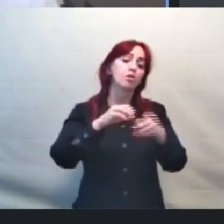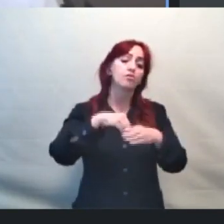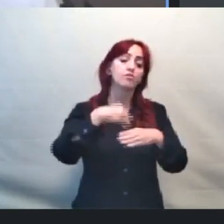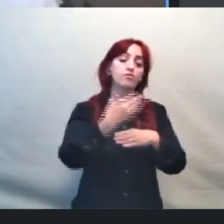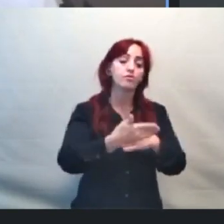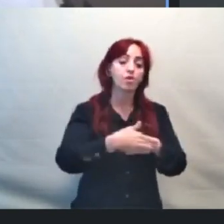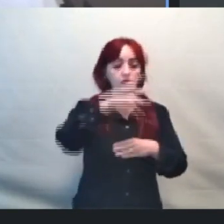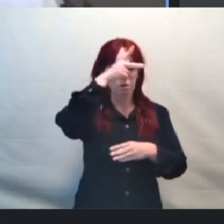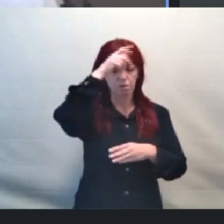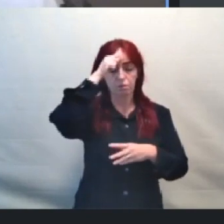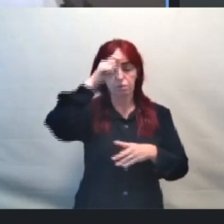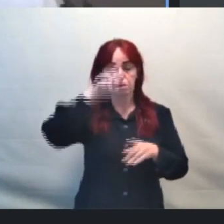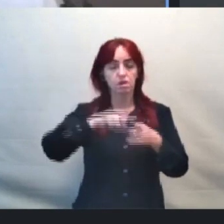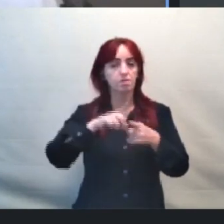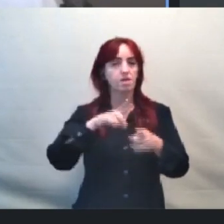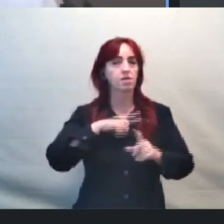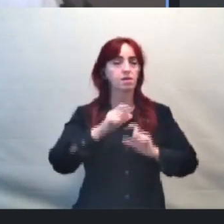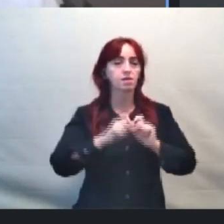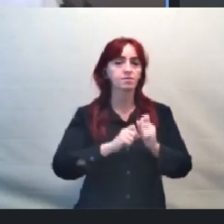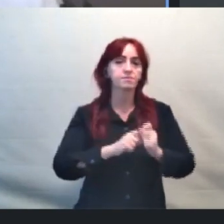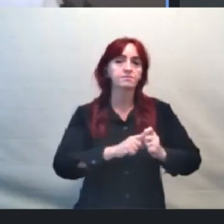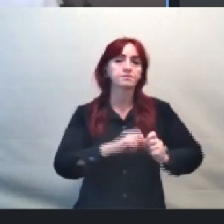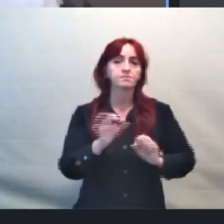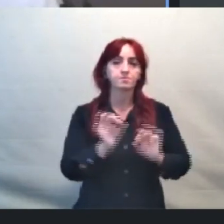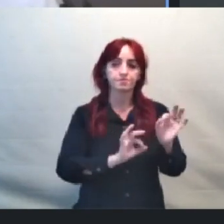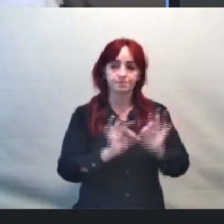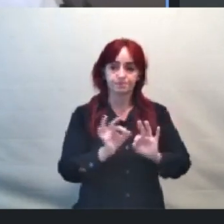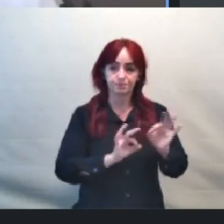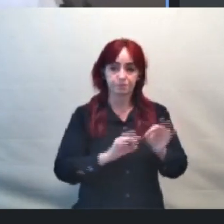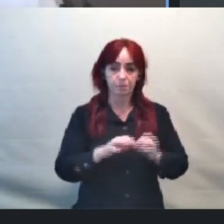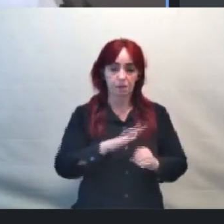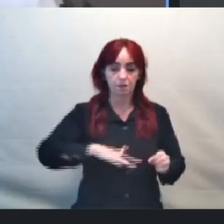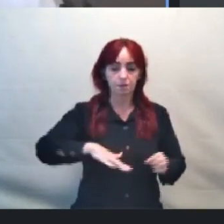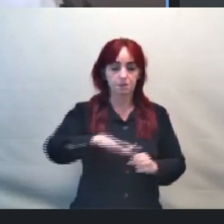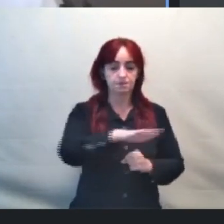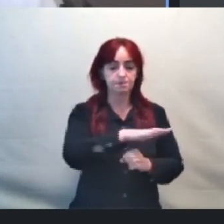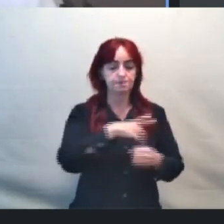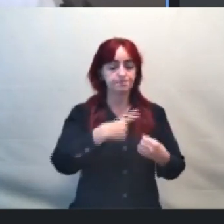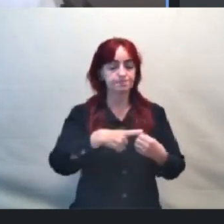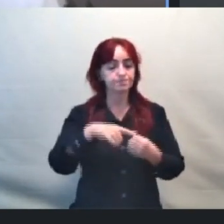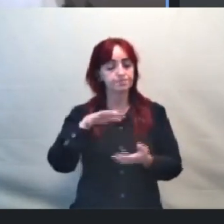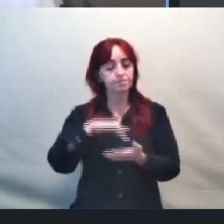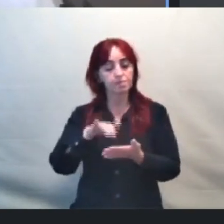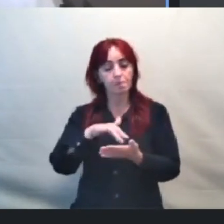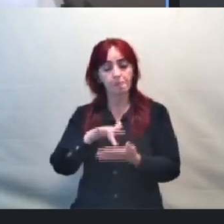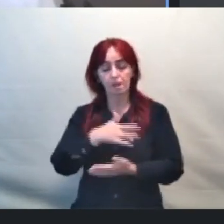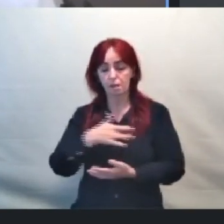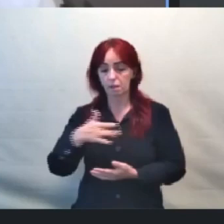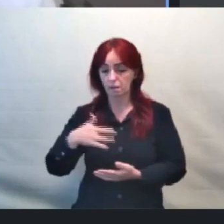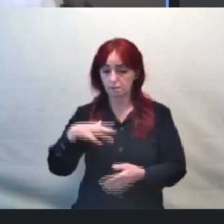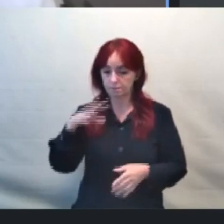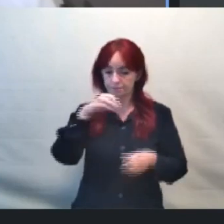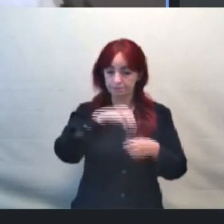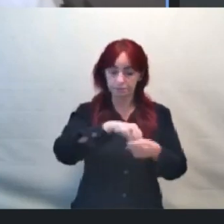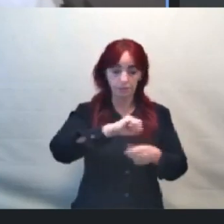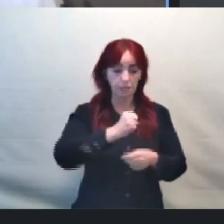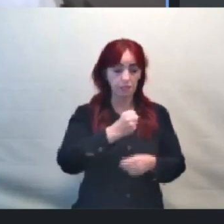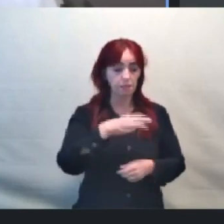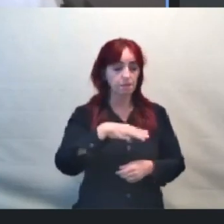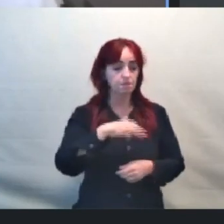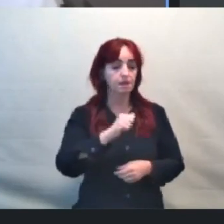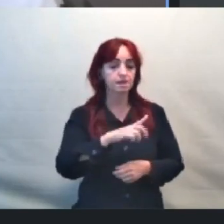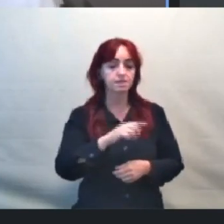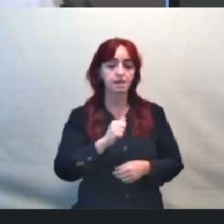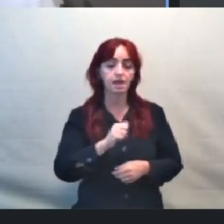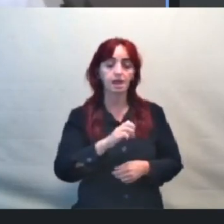Municipal, com a Controladoria Geral do município, né, e com a Secretaria da Saúde, internamente na ESMASAC, com a Secretaria de Assistência